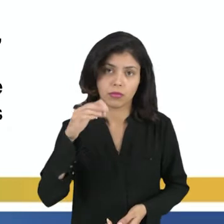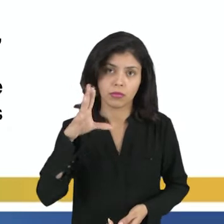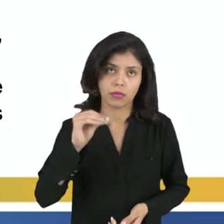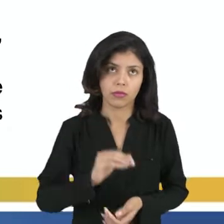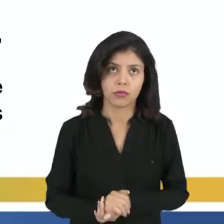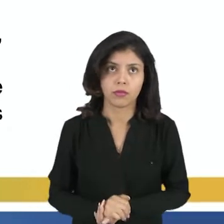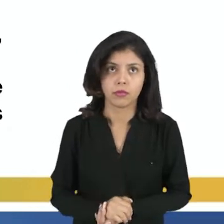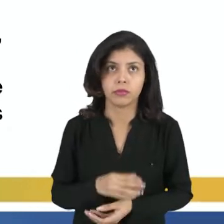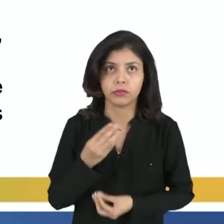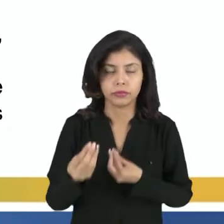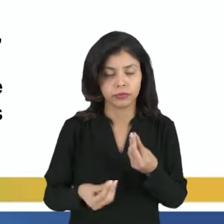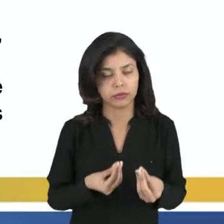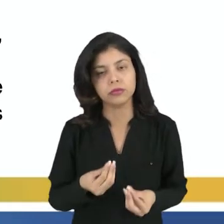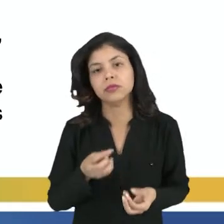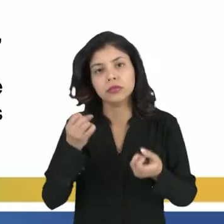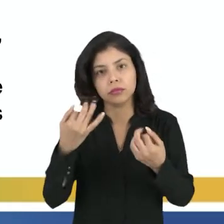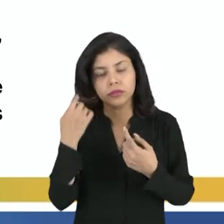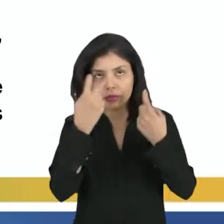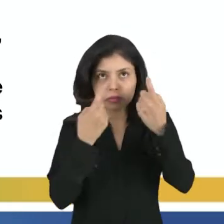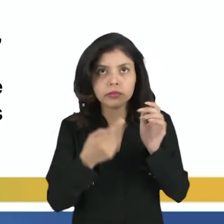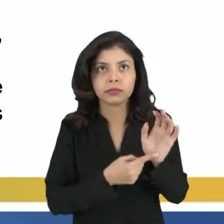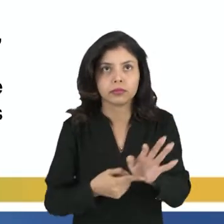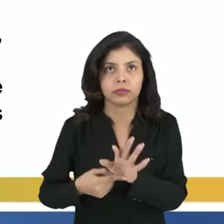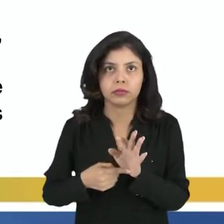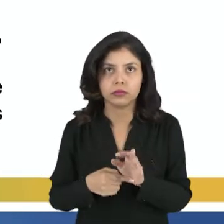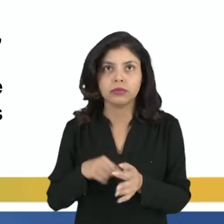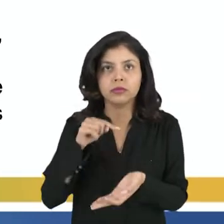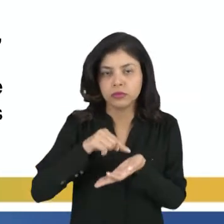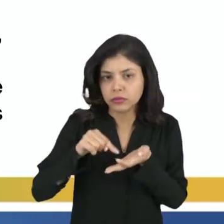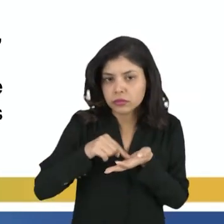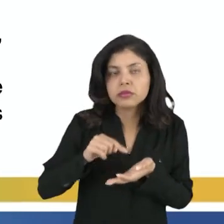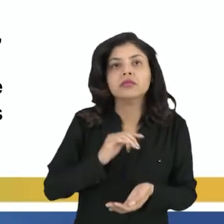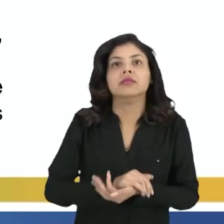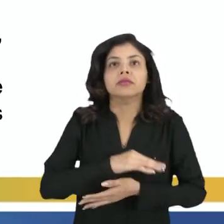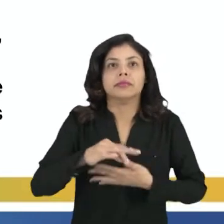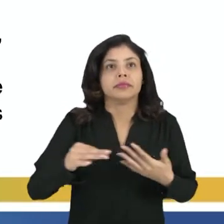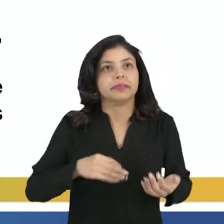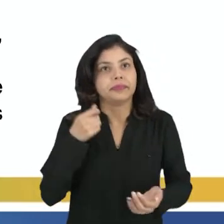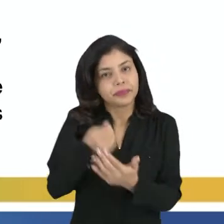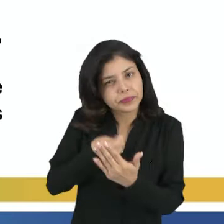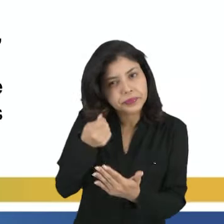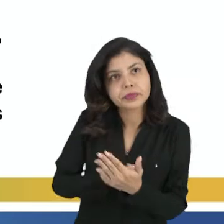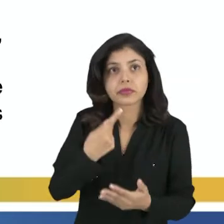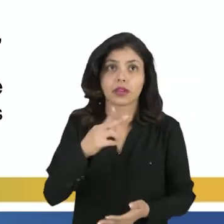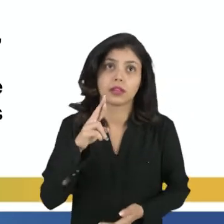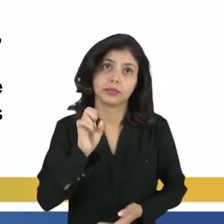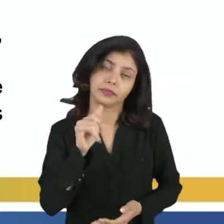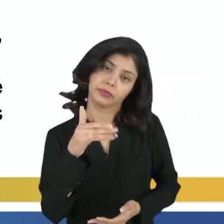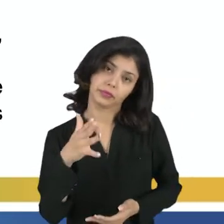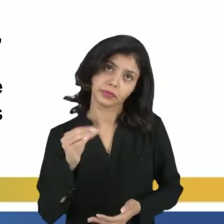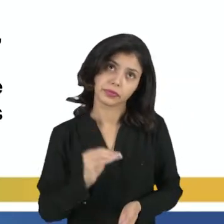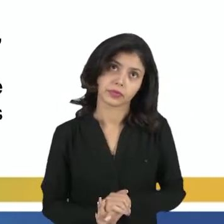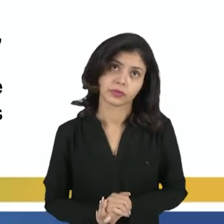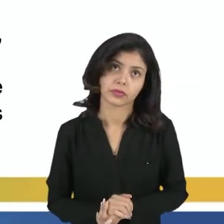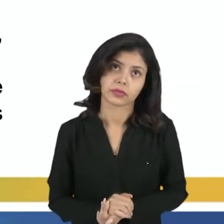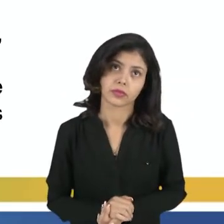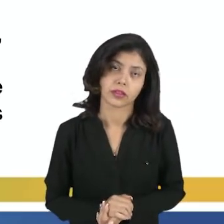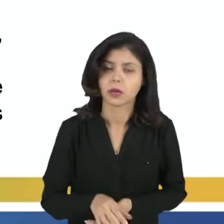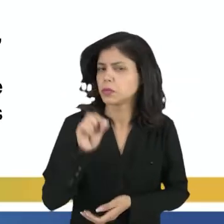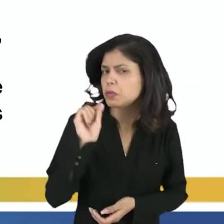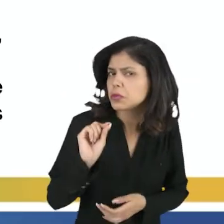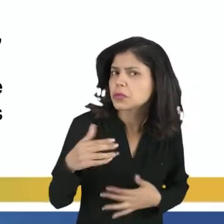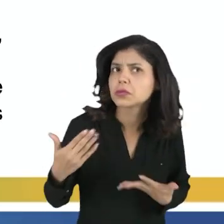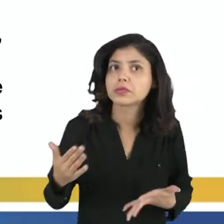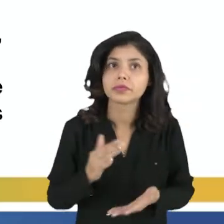pressuposição, como já a expressão já indica, né? Os marcadores são elementos que vão reforçar uma pressuposição. E o que